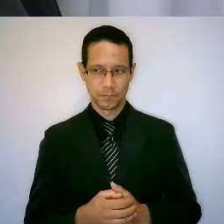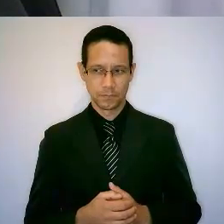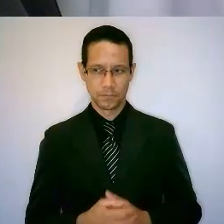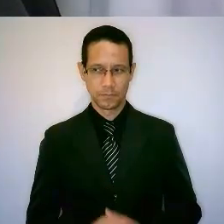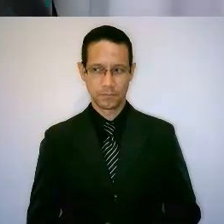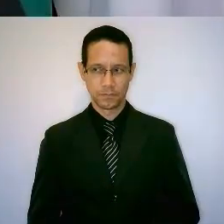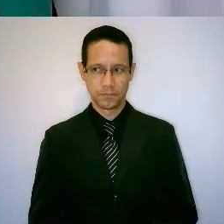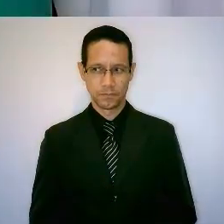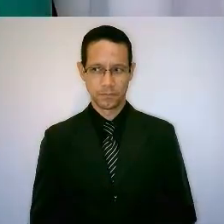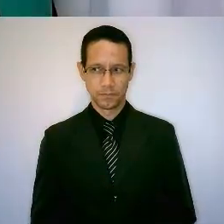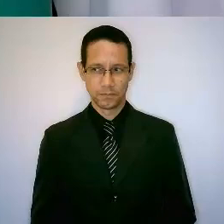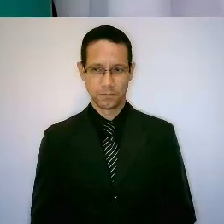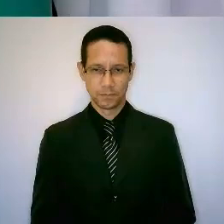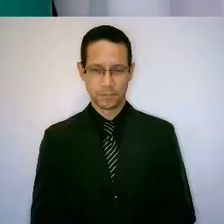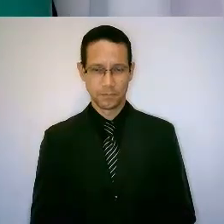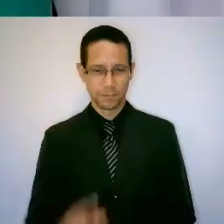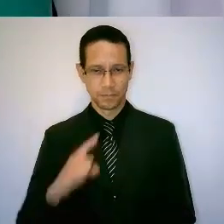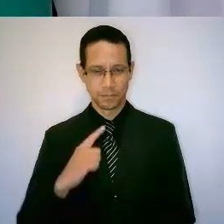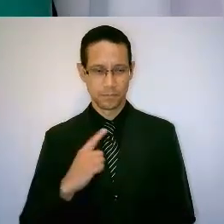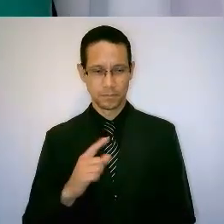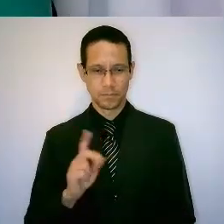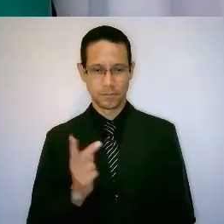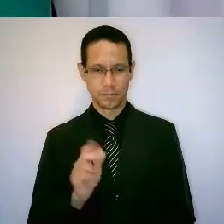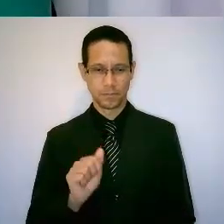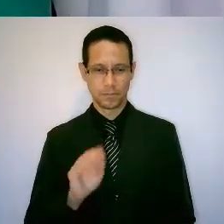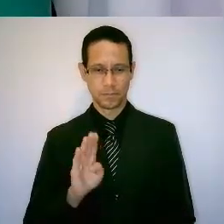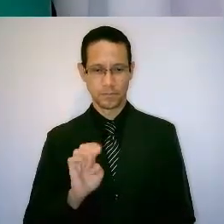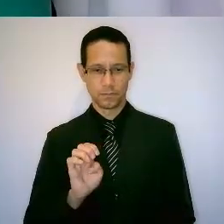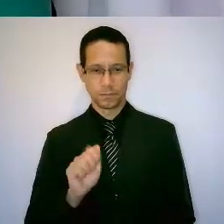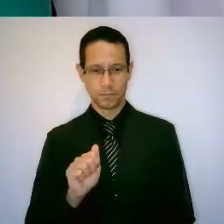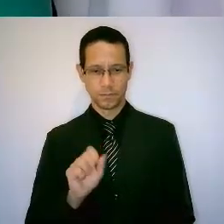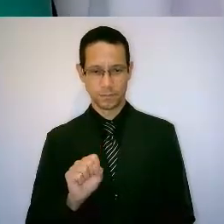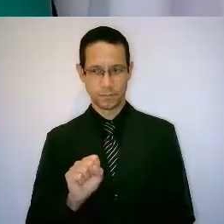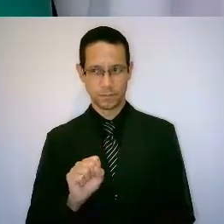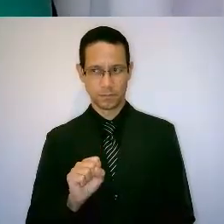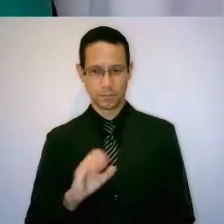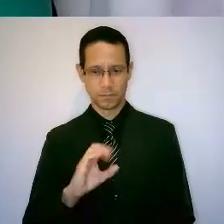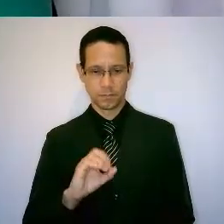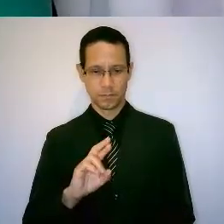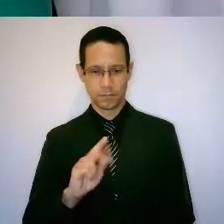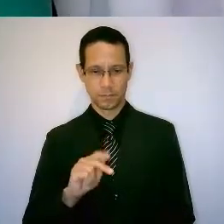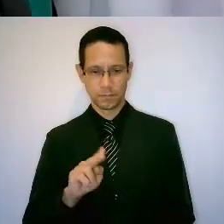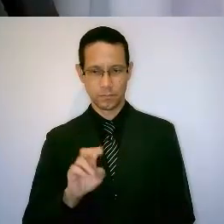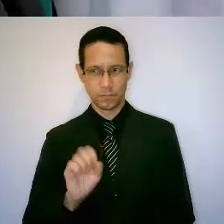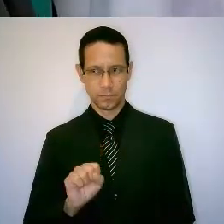um habeas corpus aqui que a sessão passada eu tirei de mesa